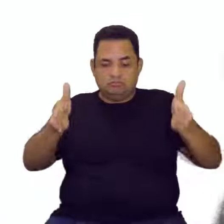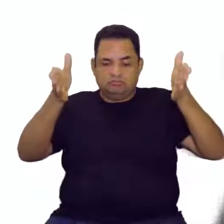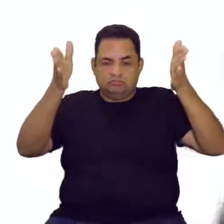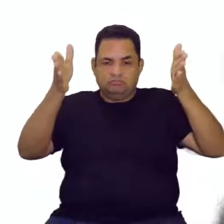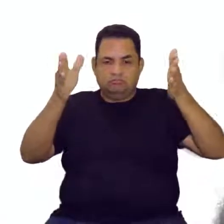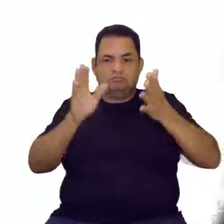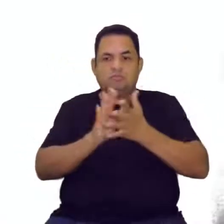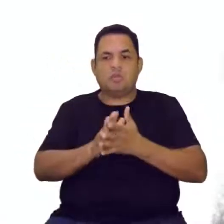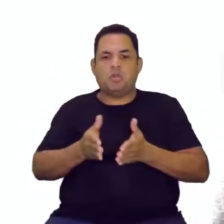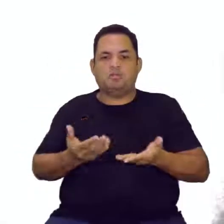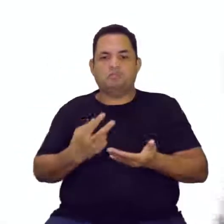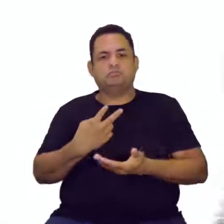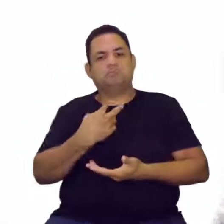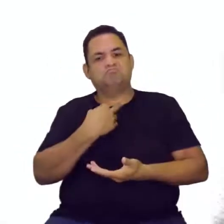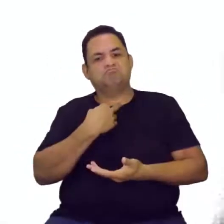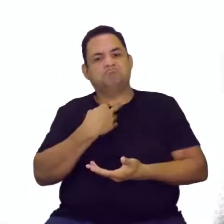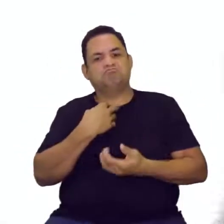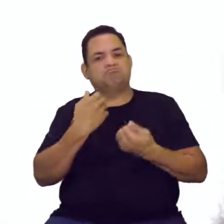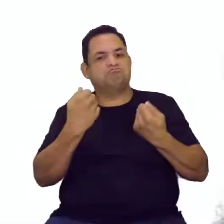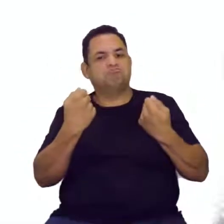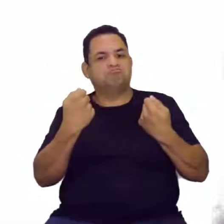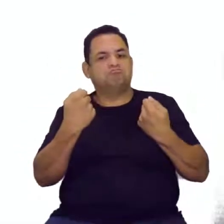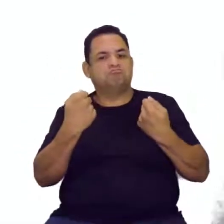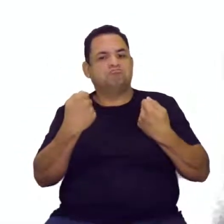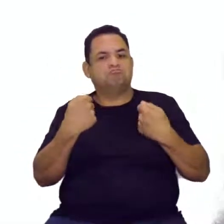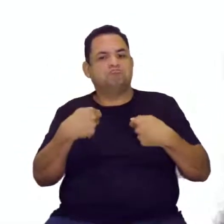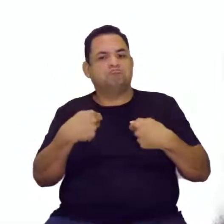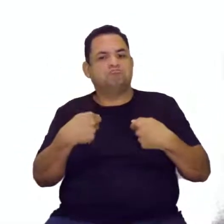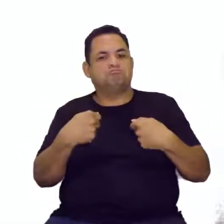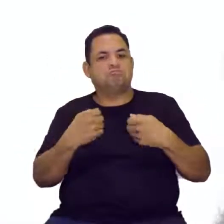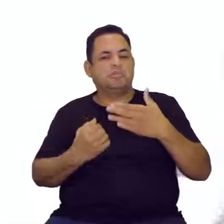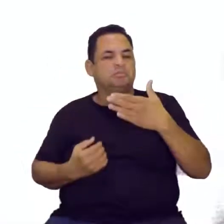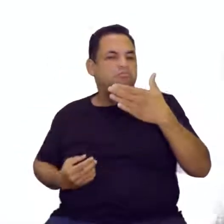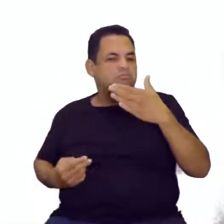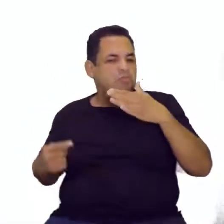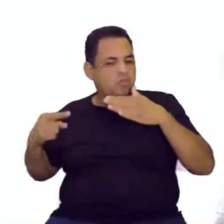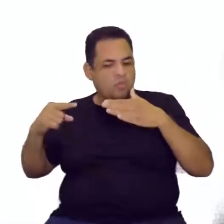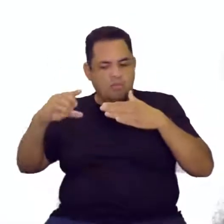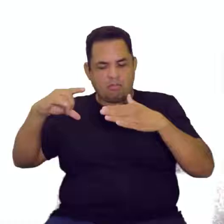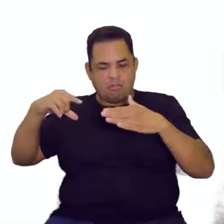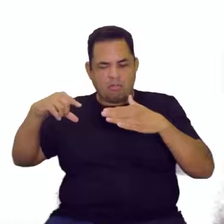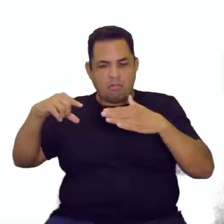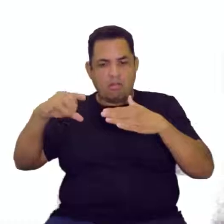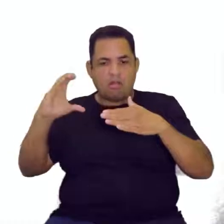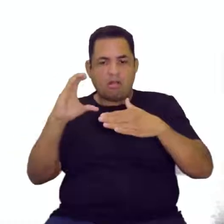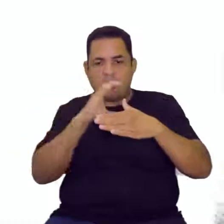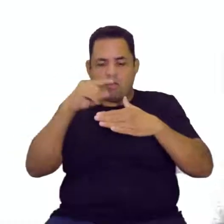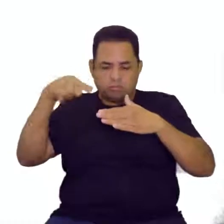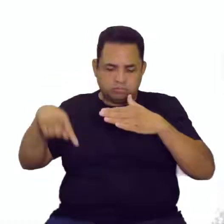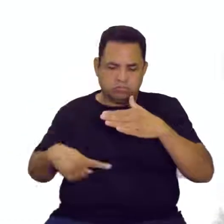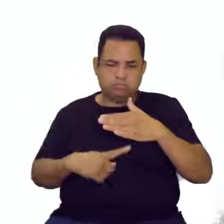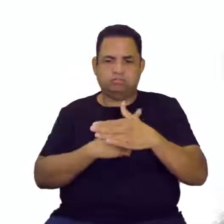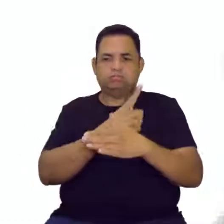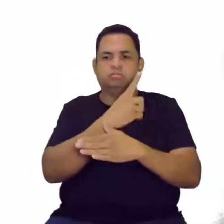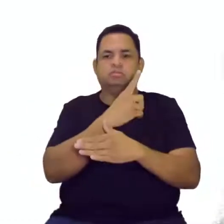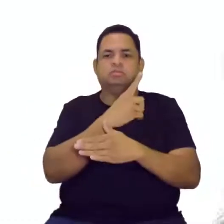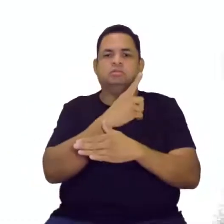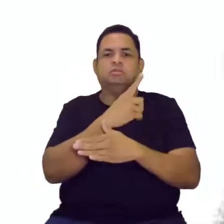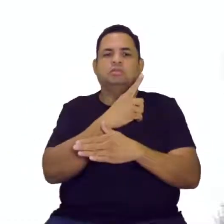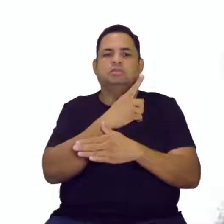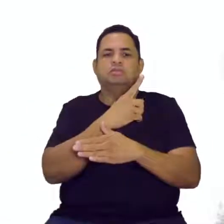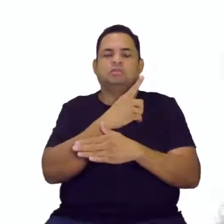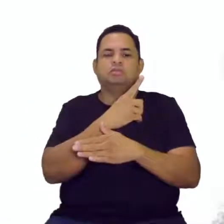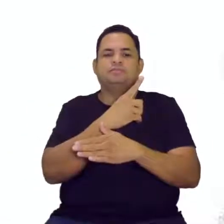não permite com que esse calor aqui saia. Ele retém, ele deixa sair uma parte, mas ele